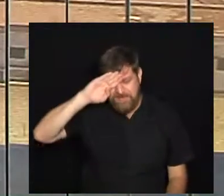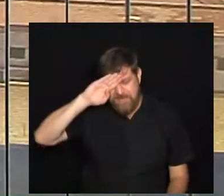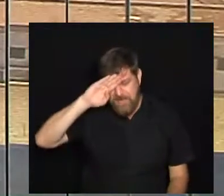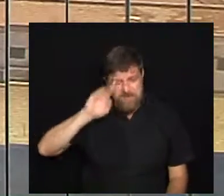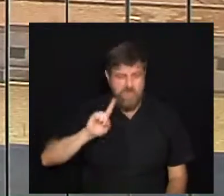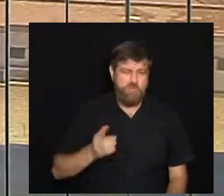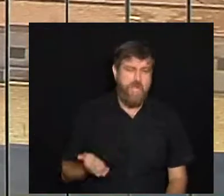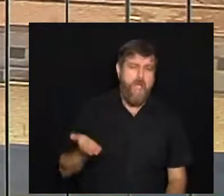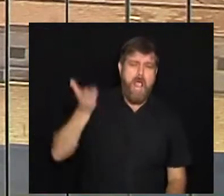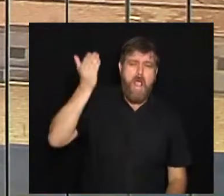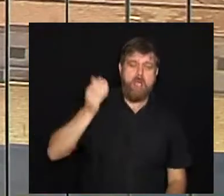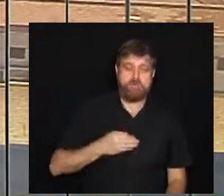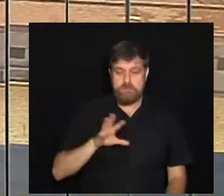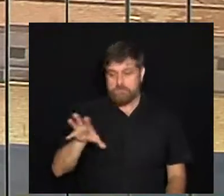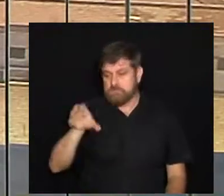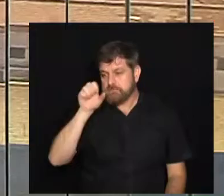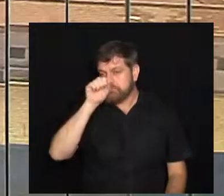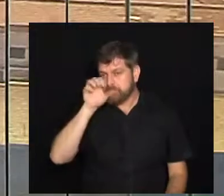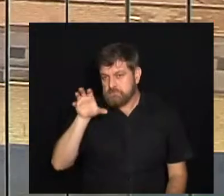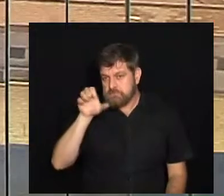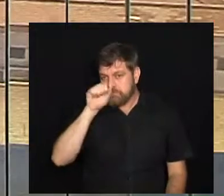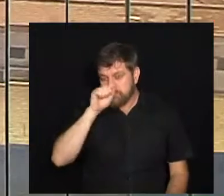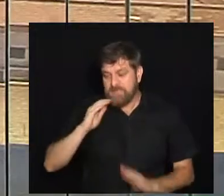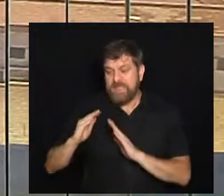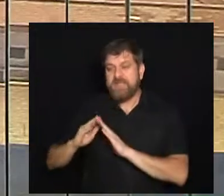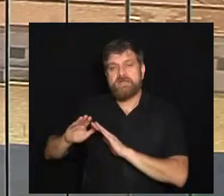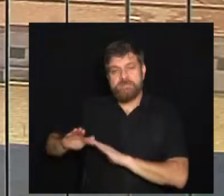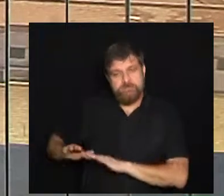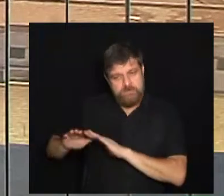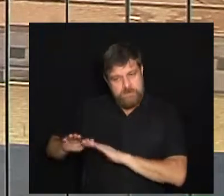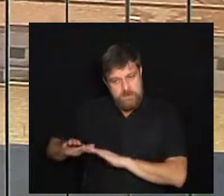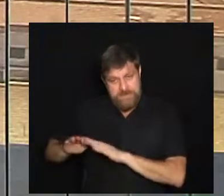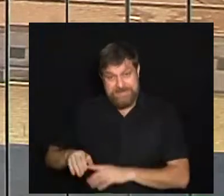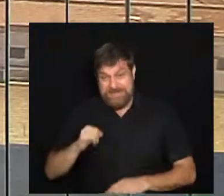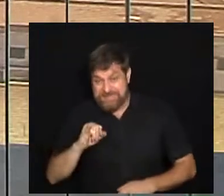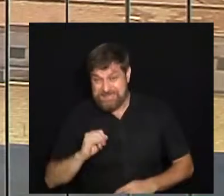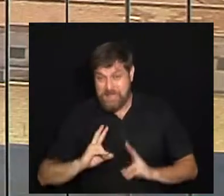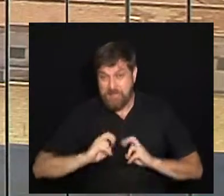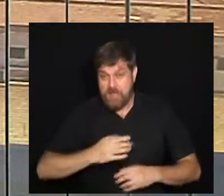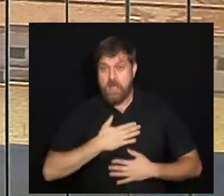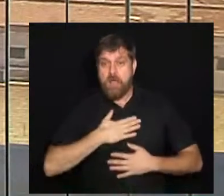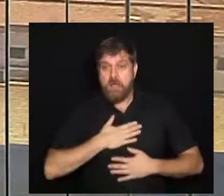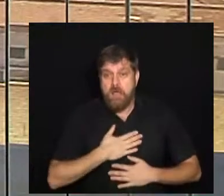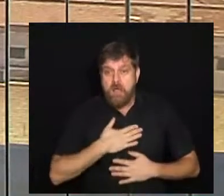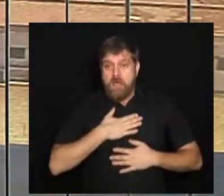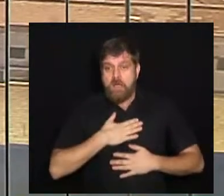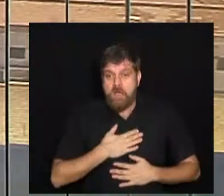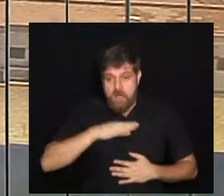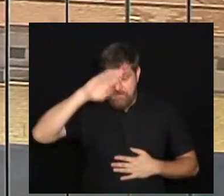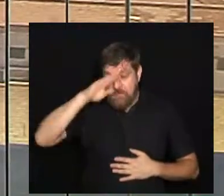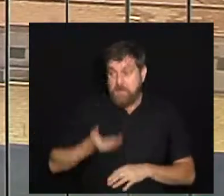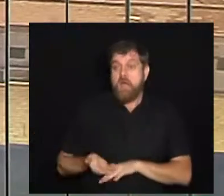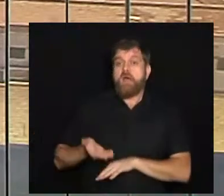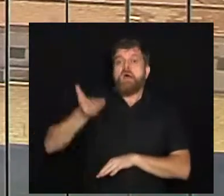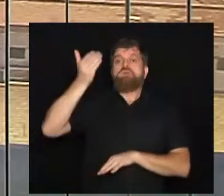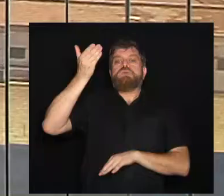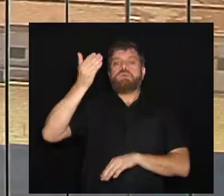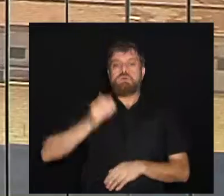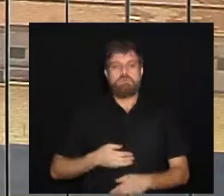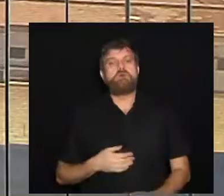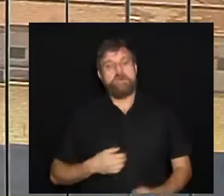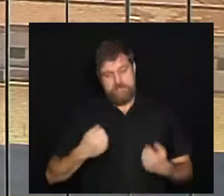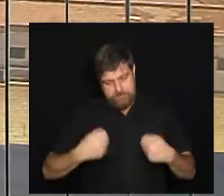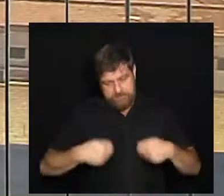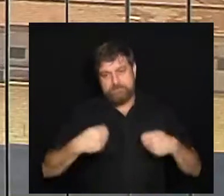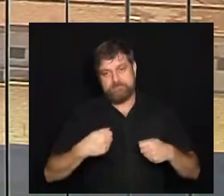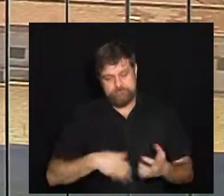muito alto o que não falta de ar em casa que deve ficar né se você tiver falta de ar sempre tiver alta demais tiver muito derrubado